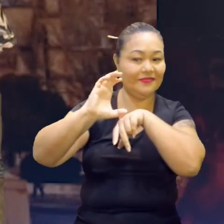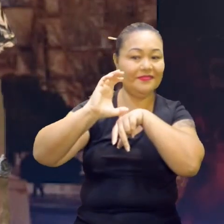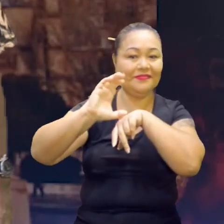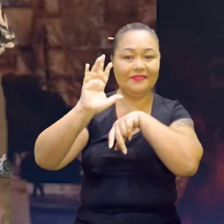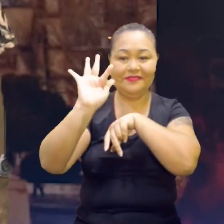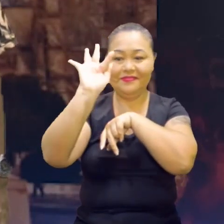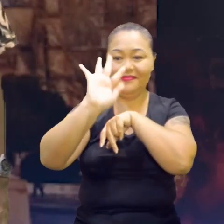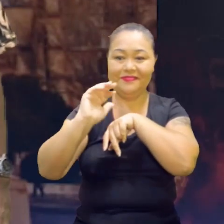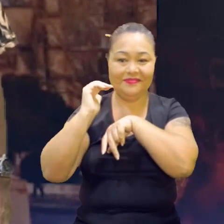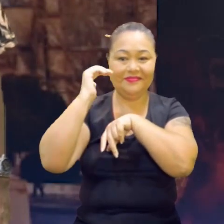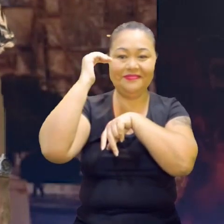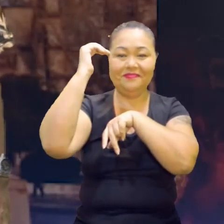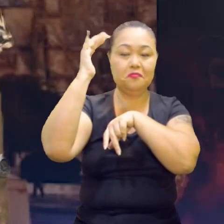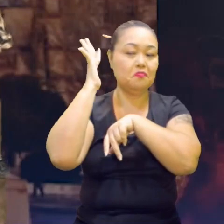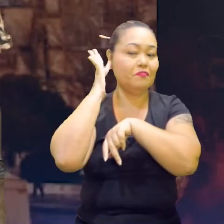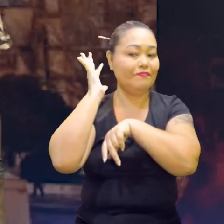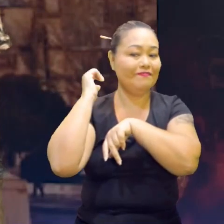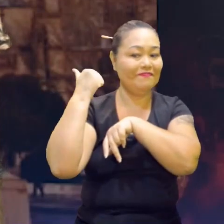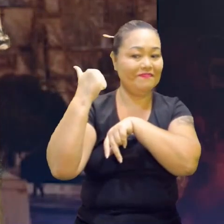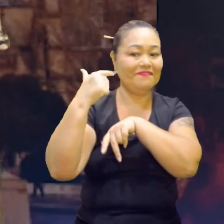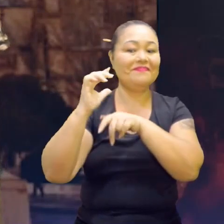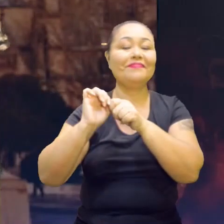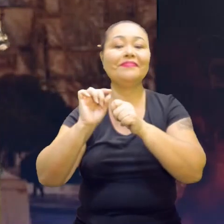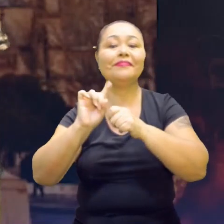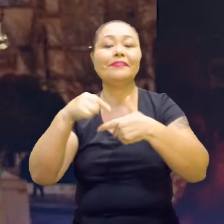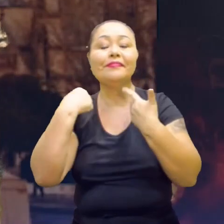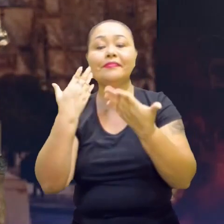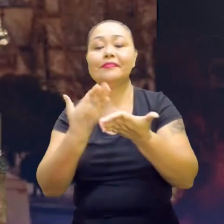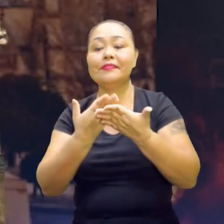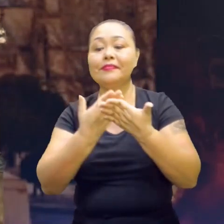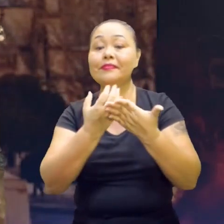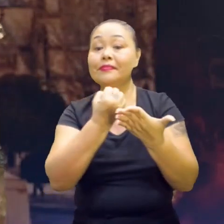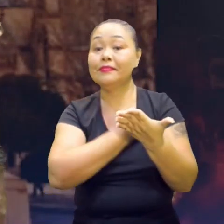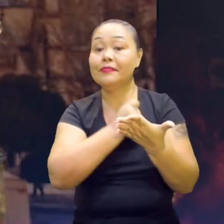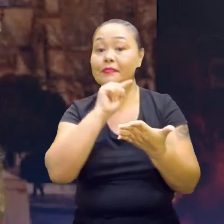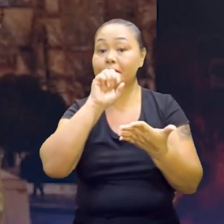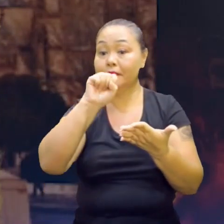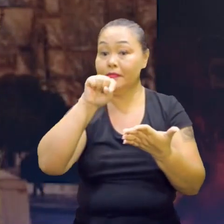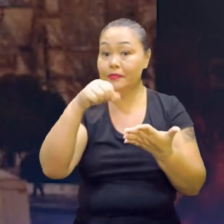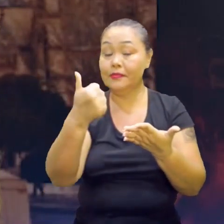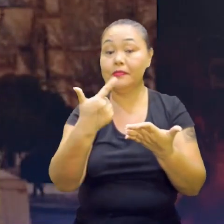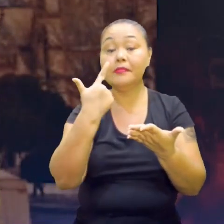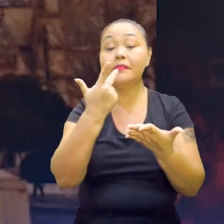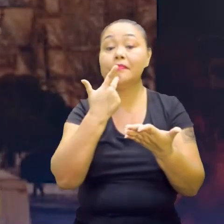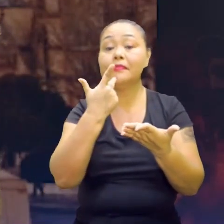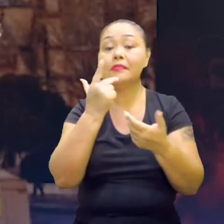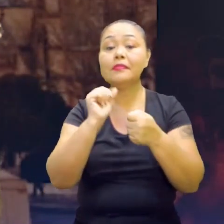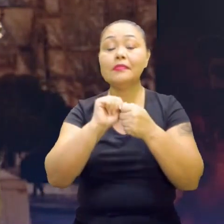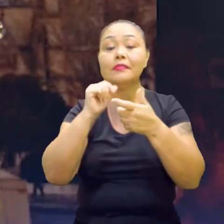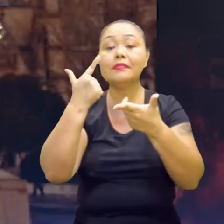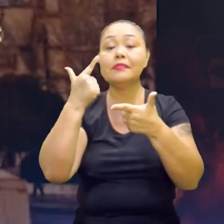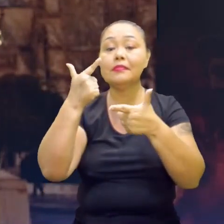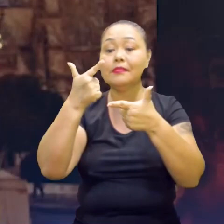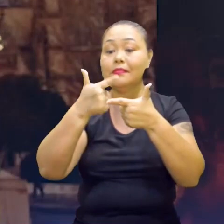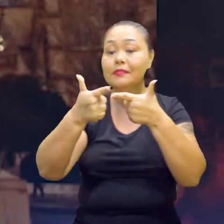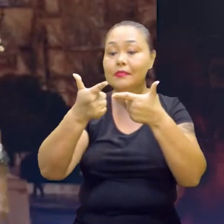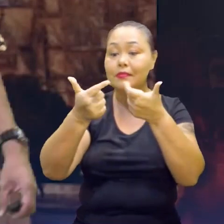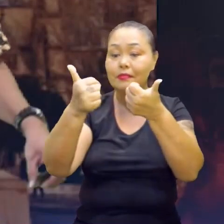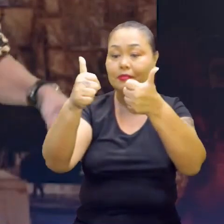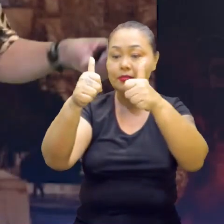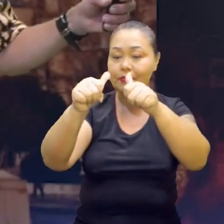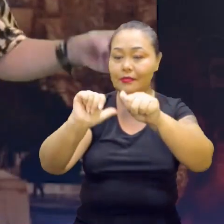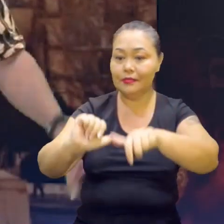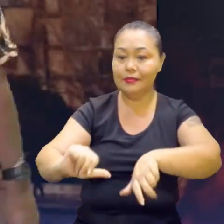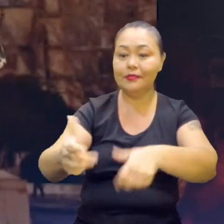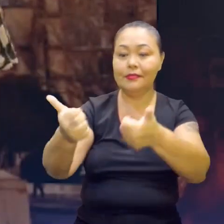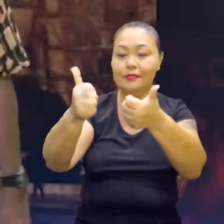não? Então, na aula de hoje, aula 8.1, vamos falar sobre a crise do capitalismo, a queda da